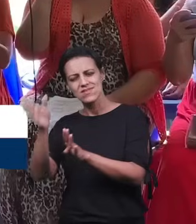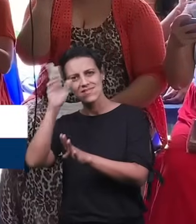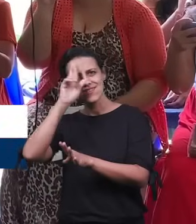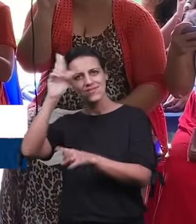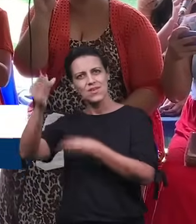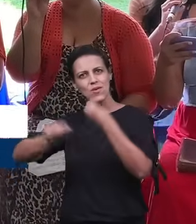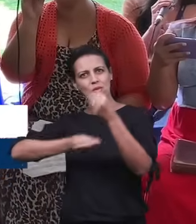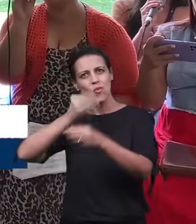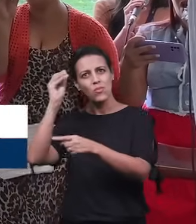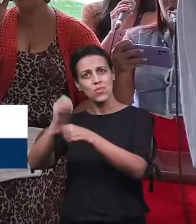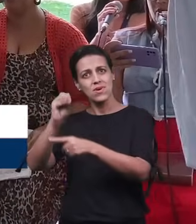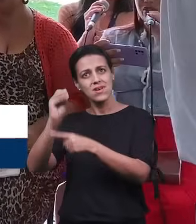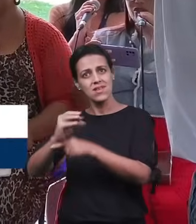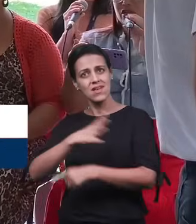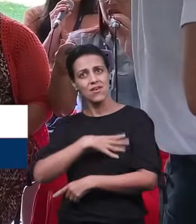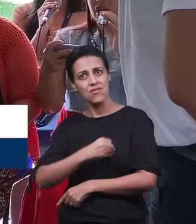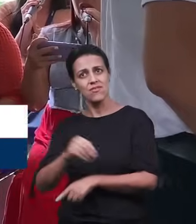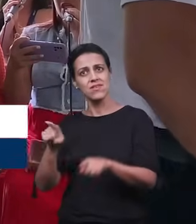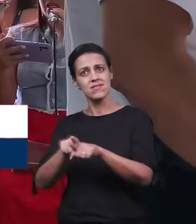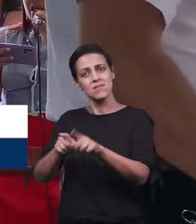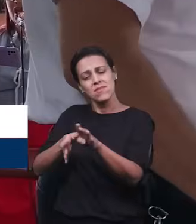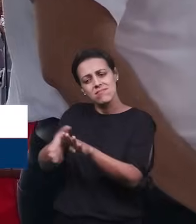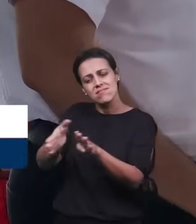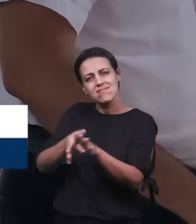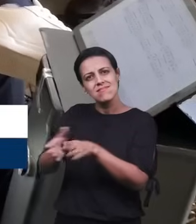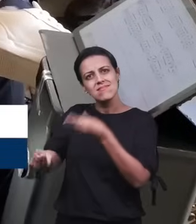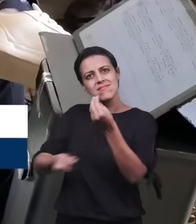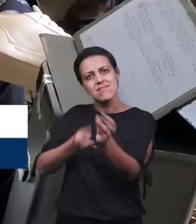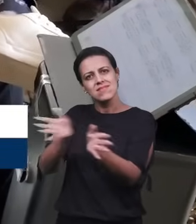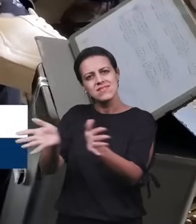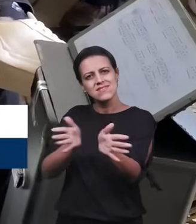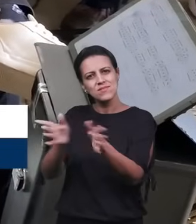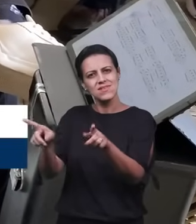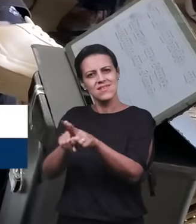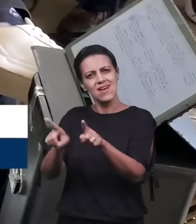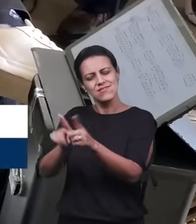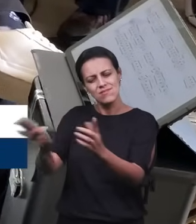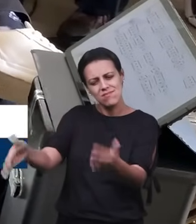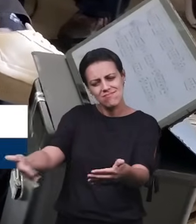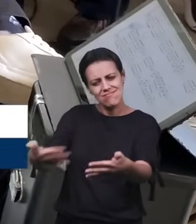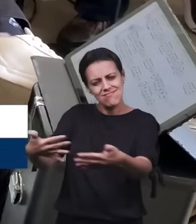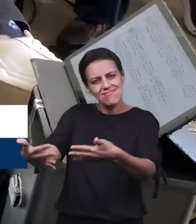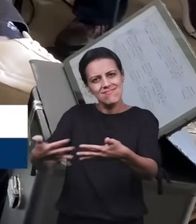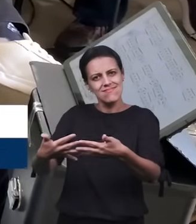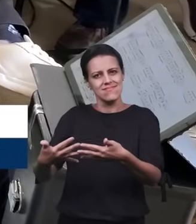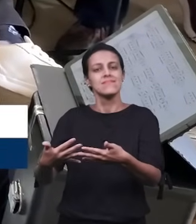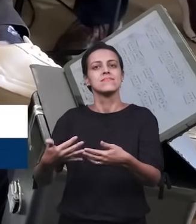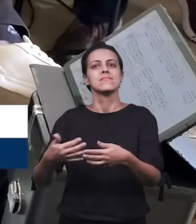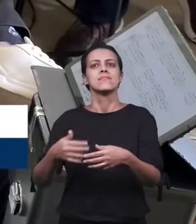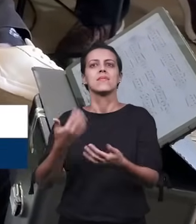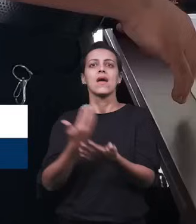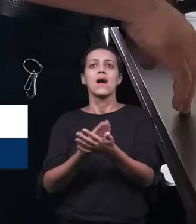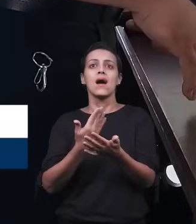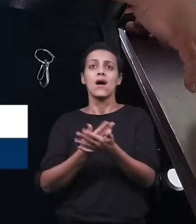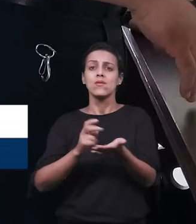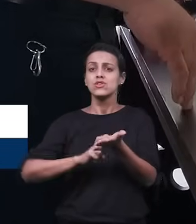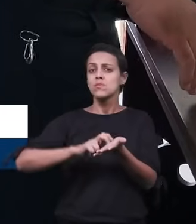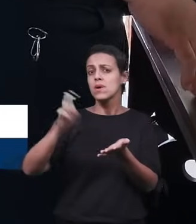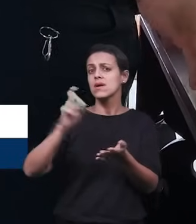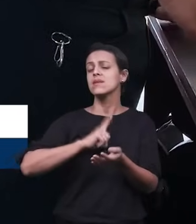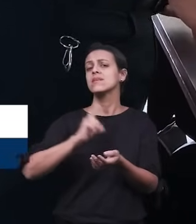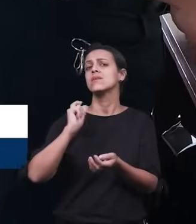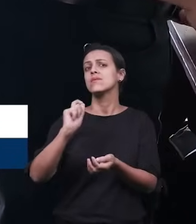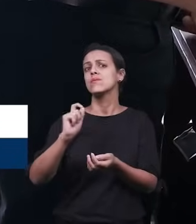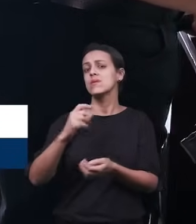acolhimento. As aulas presenciais no período da manhã foram os filhos dos servos, acolhimento e acessibilidade, e nos ensine